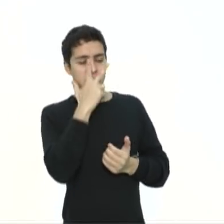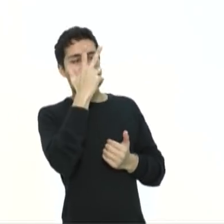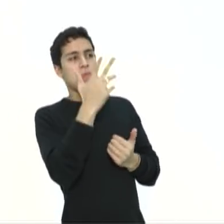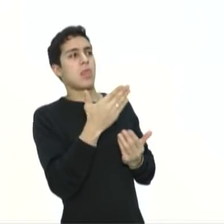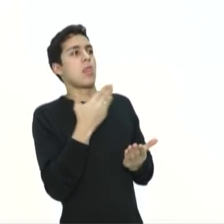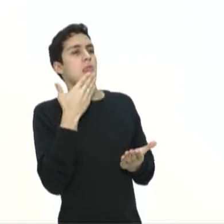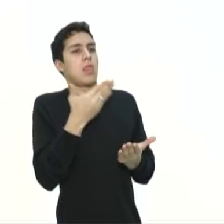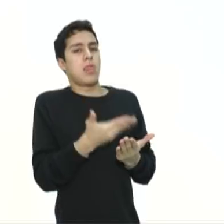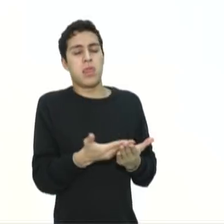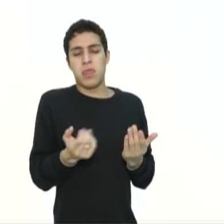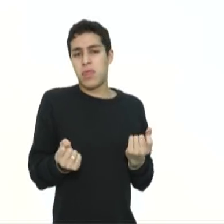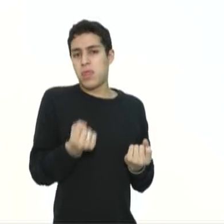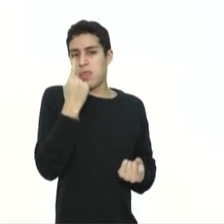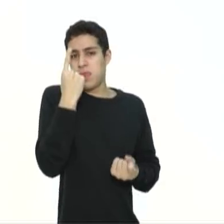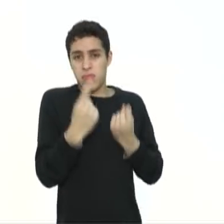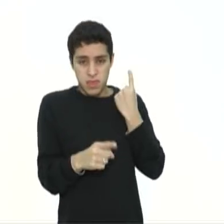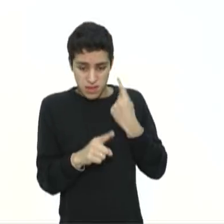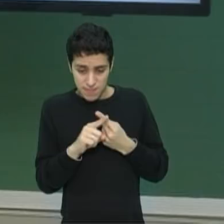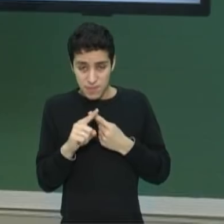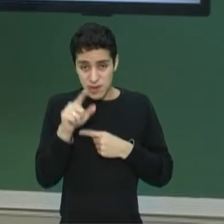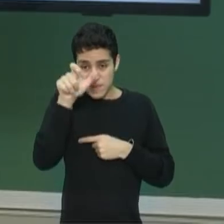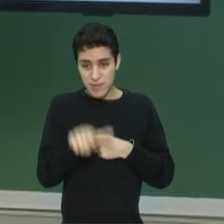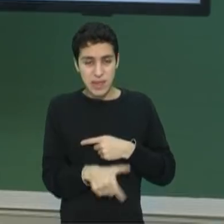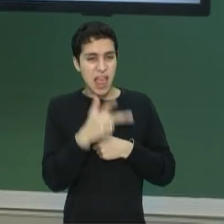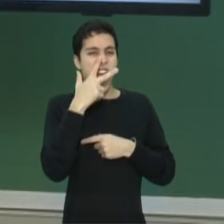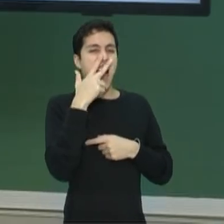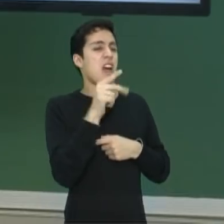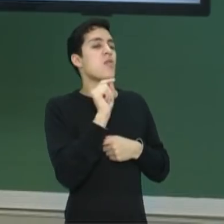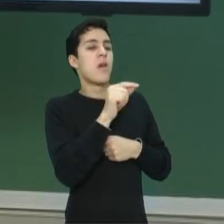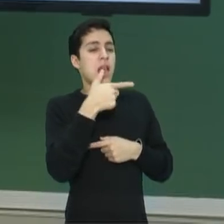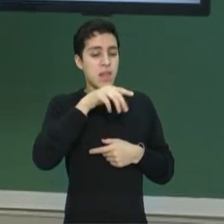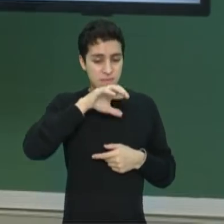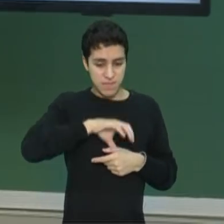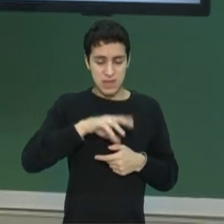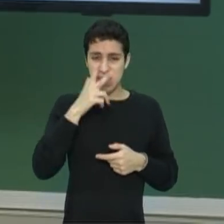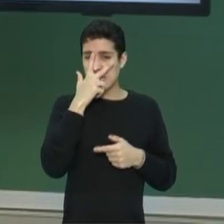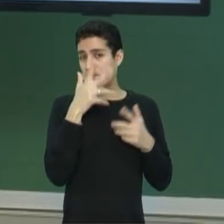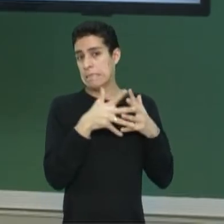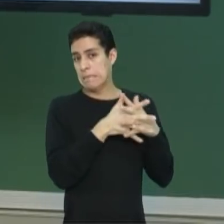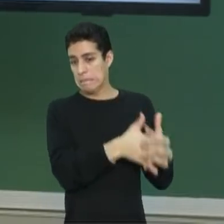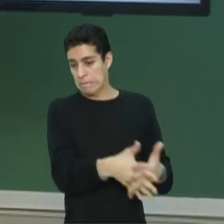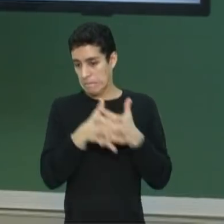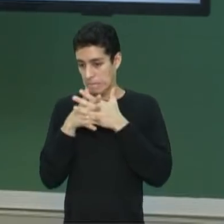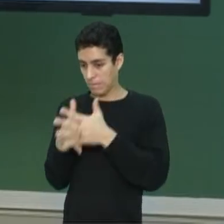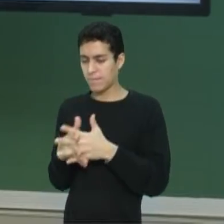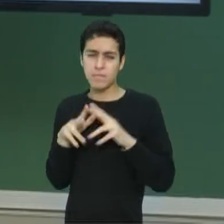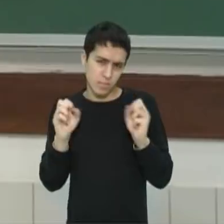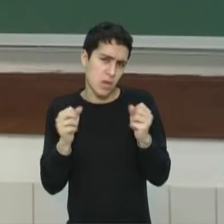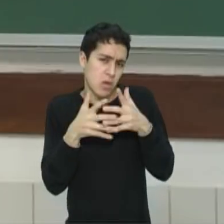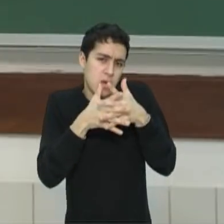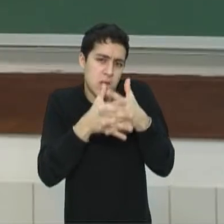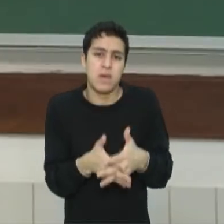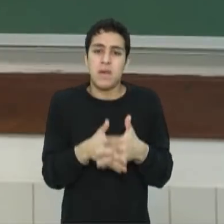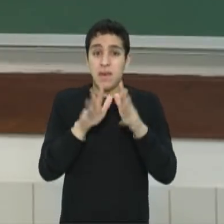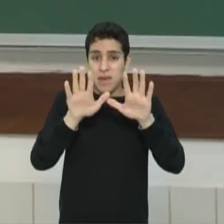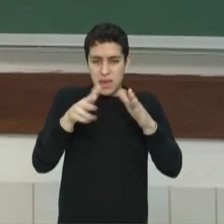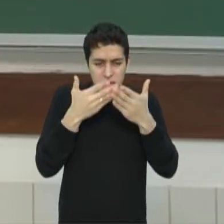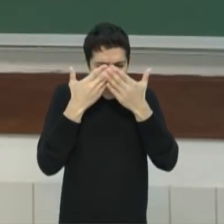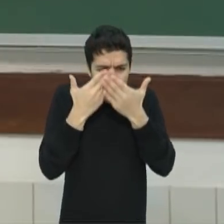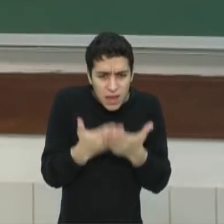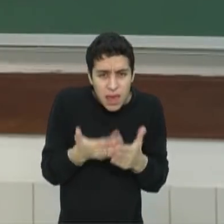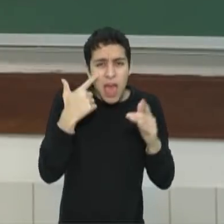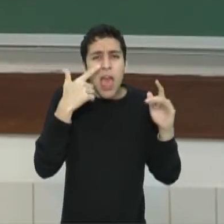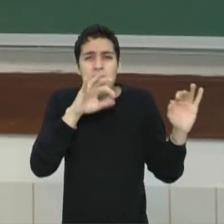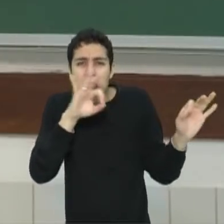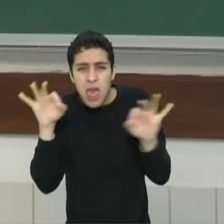assim pelo fato, né, do personagem achar que a língua portuguesa pode ser um pouco complexa. Ela pode até ser complexa, mas a gente estudando, assistindo